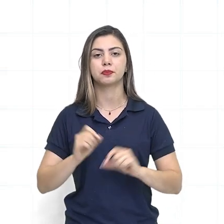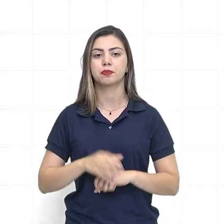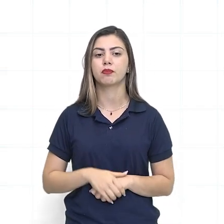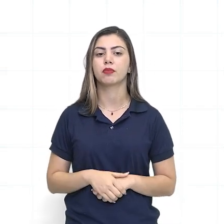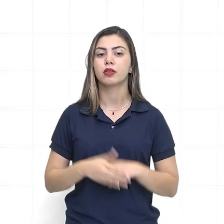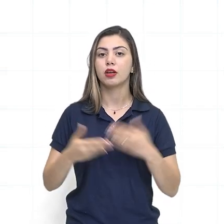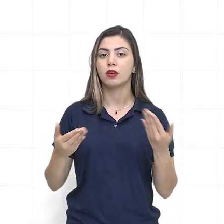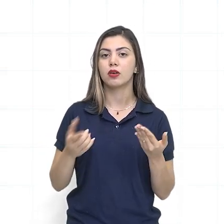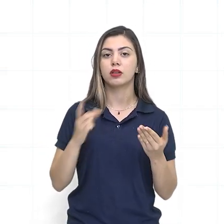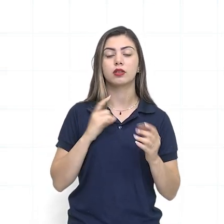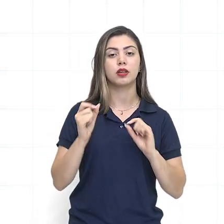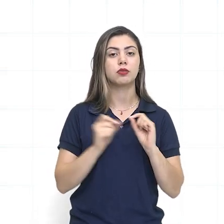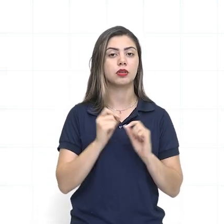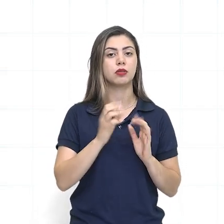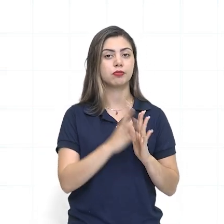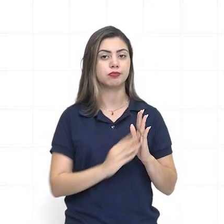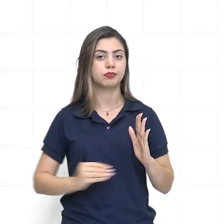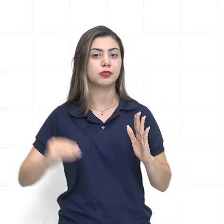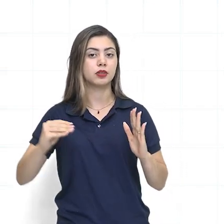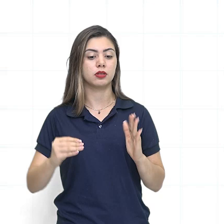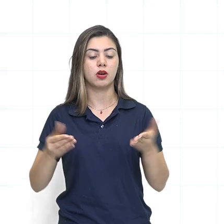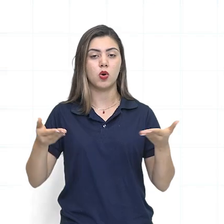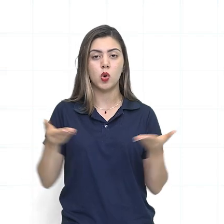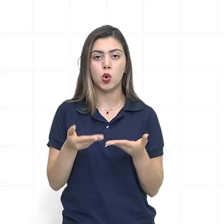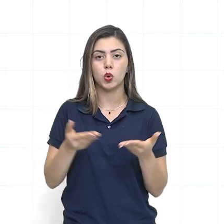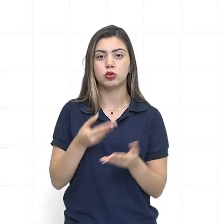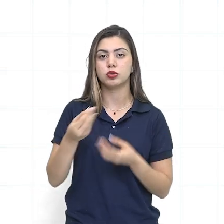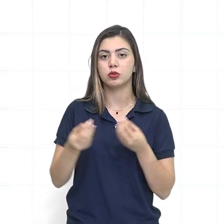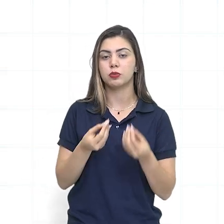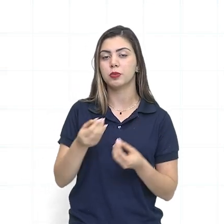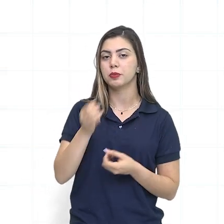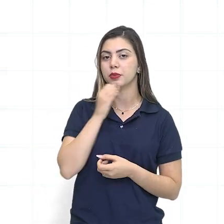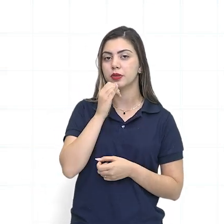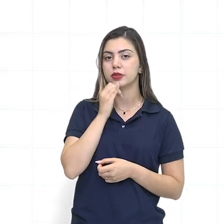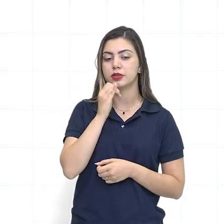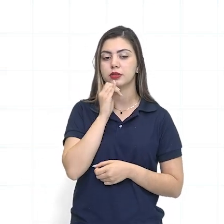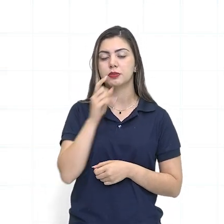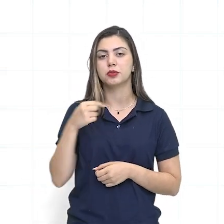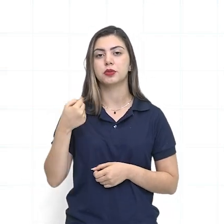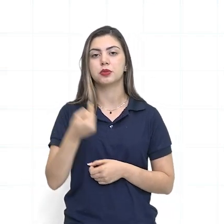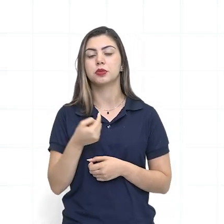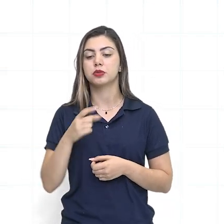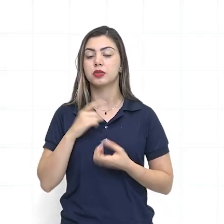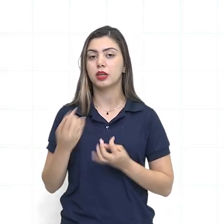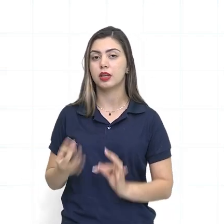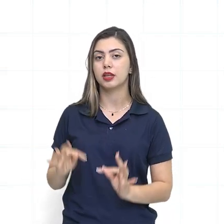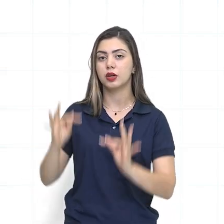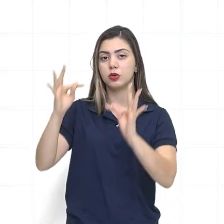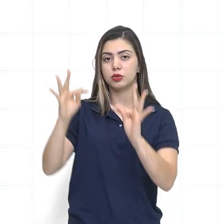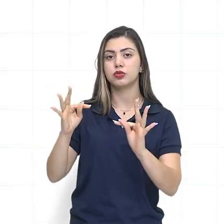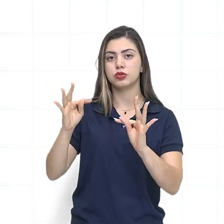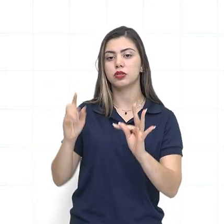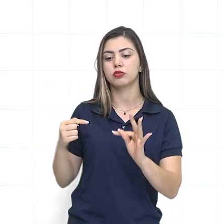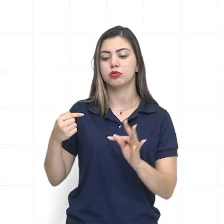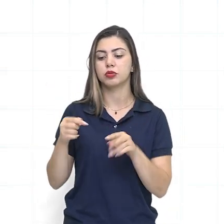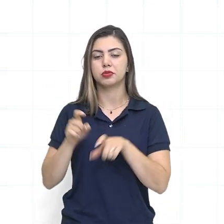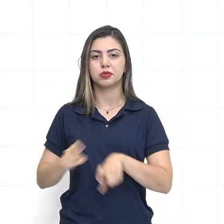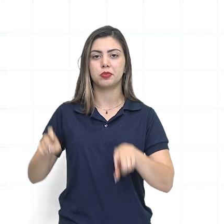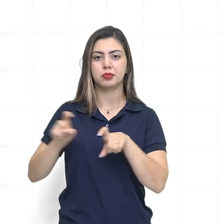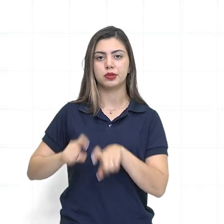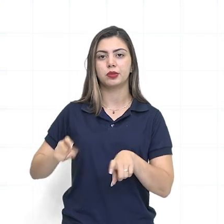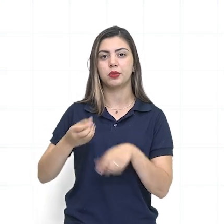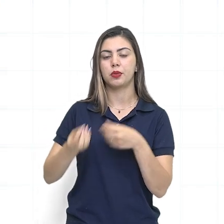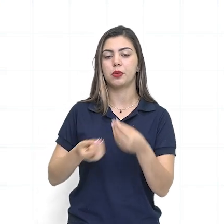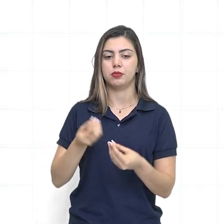uma intertextualidade para a nossa realidade hoje, em se falando da questão da tecnologia, né, no uso dos